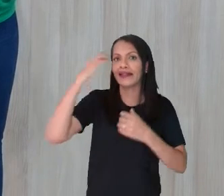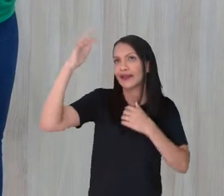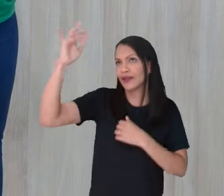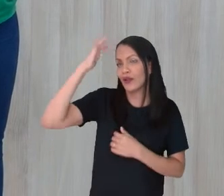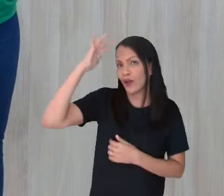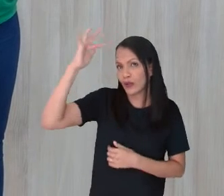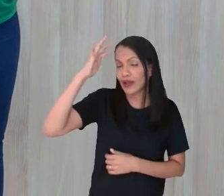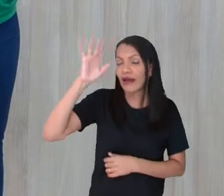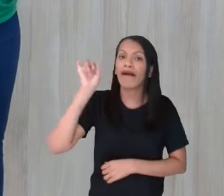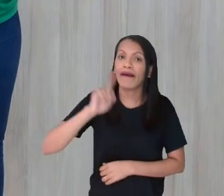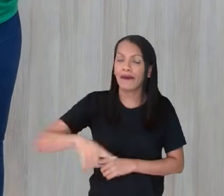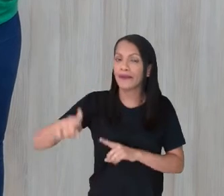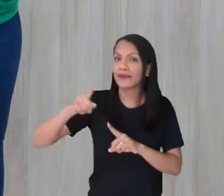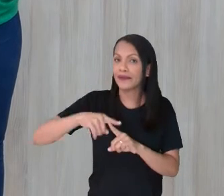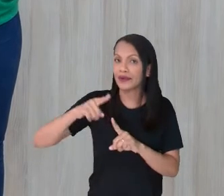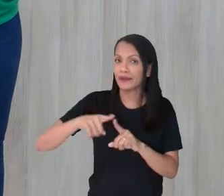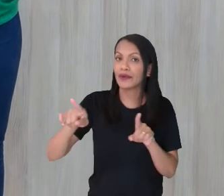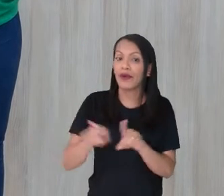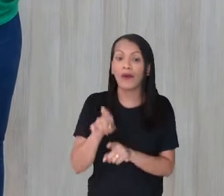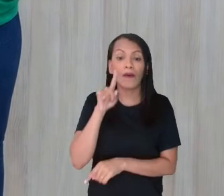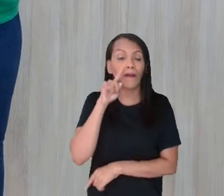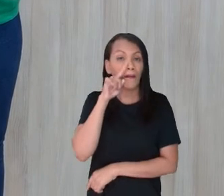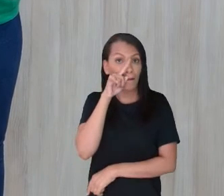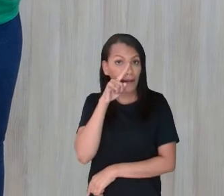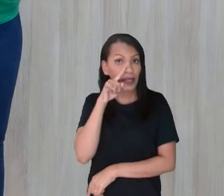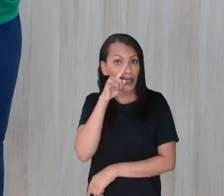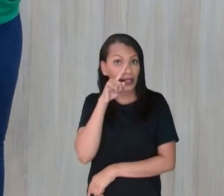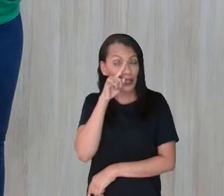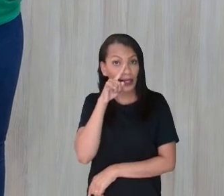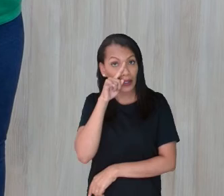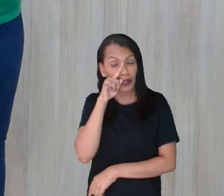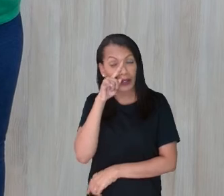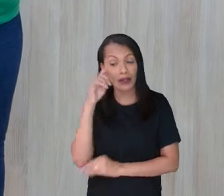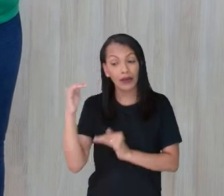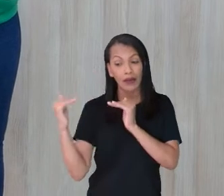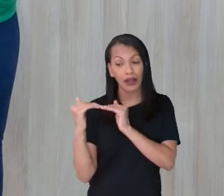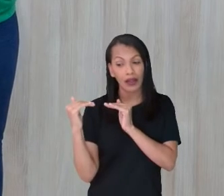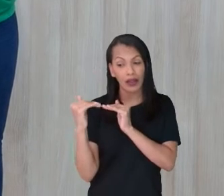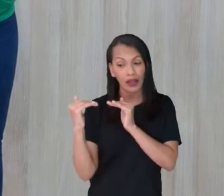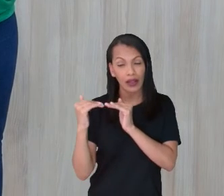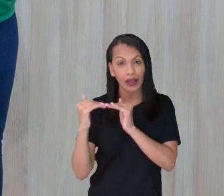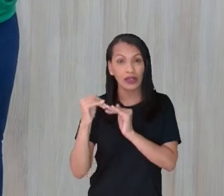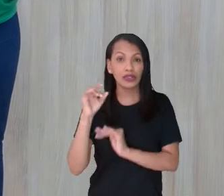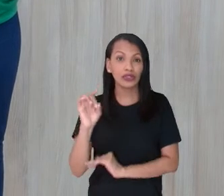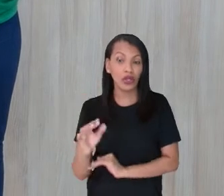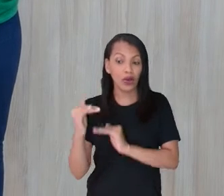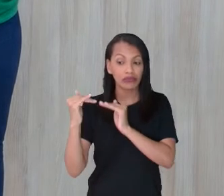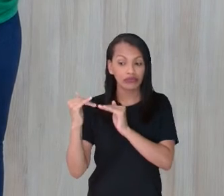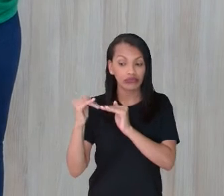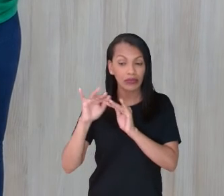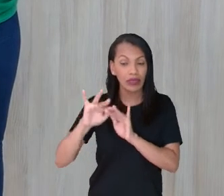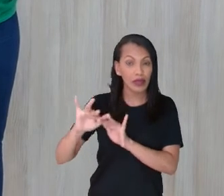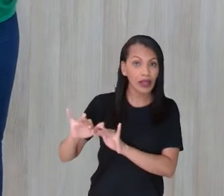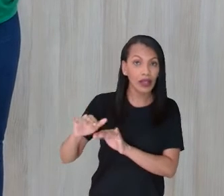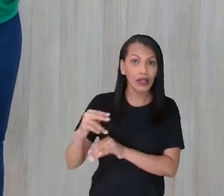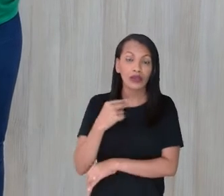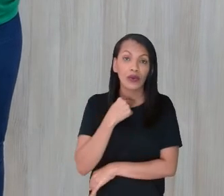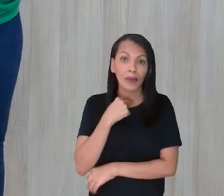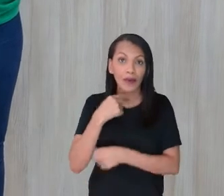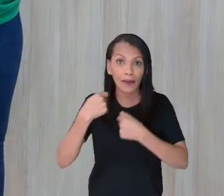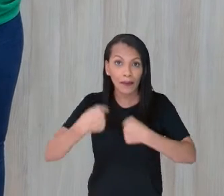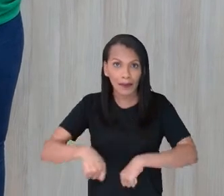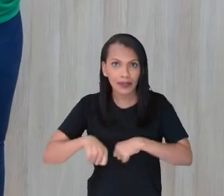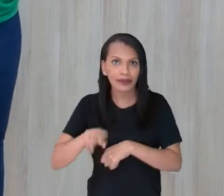isso é um tipo de argumento. Qual é o perigo desse argumento, do consenso? É que você só fique nele. Então, não pode, você